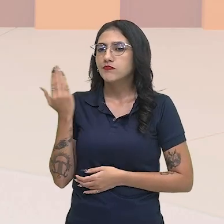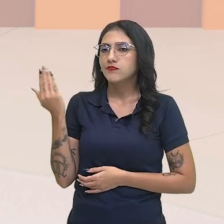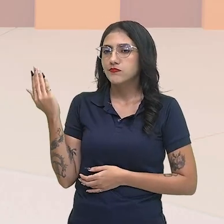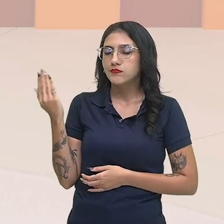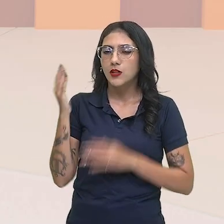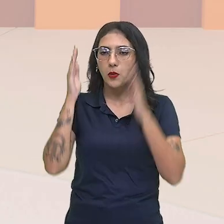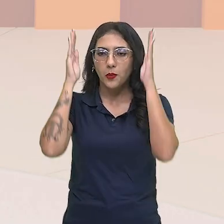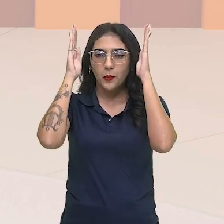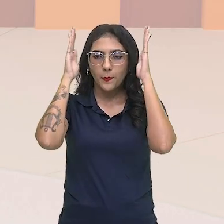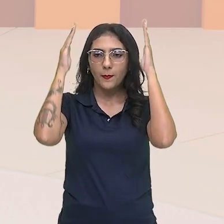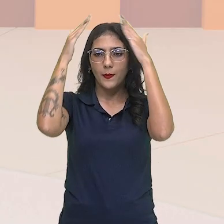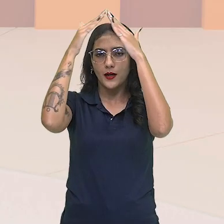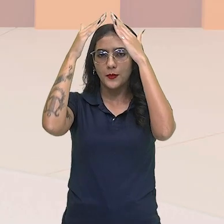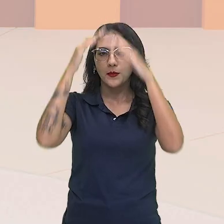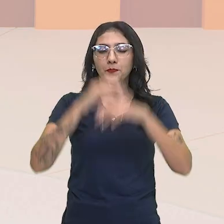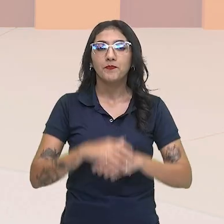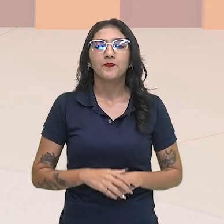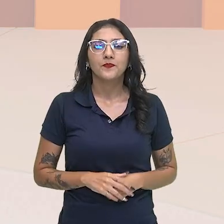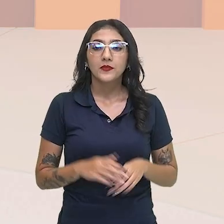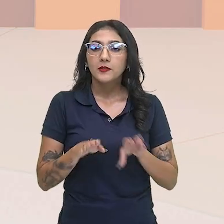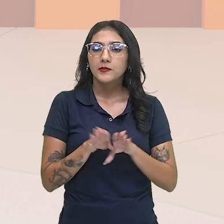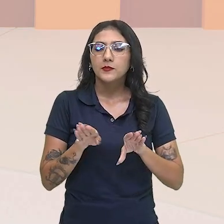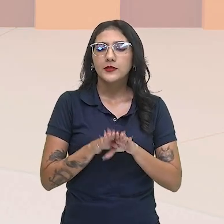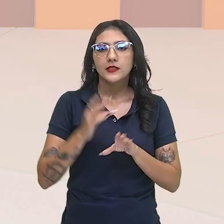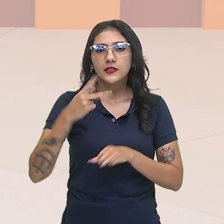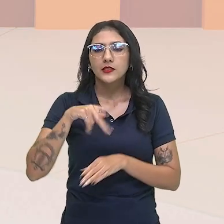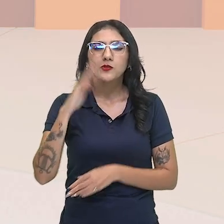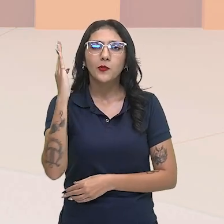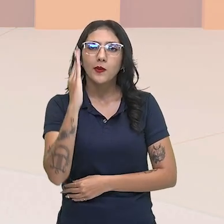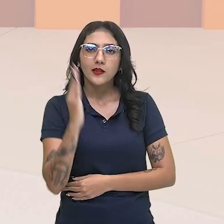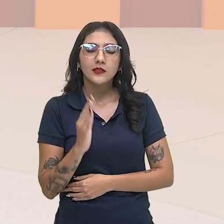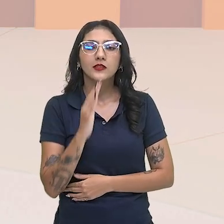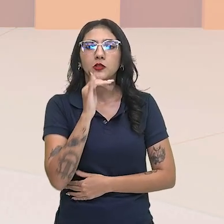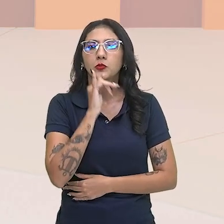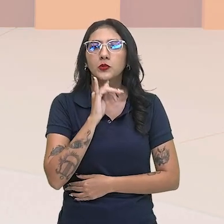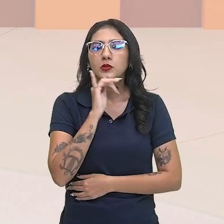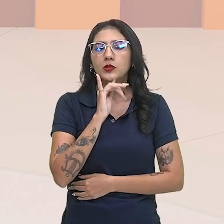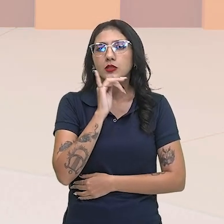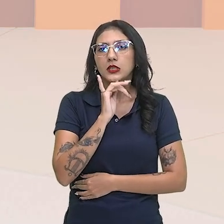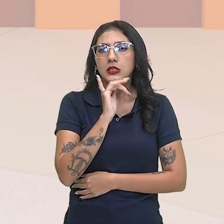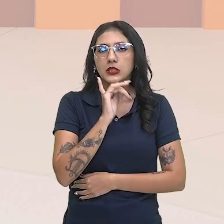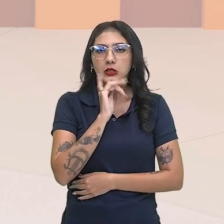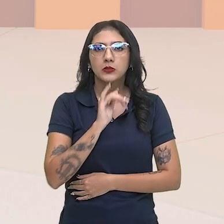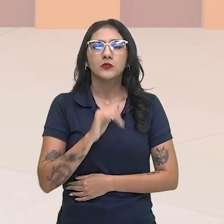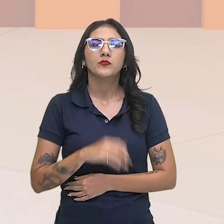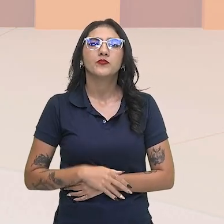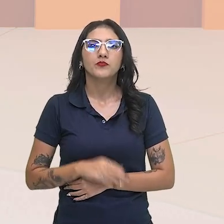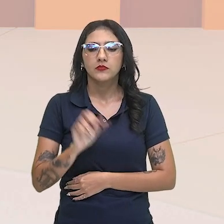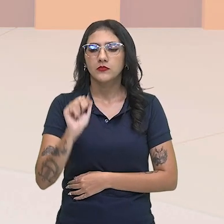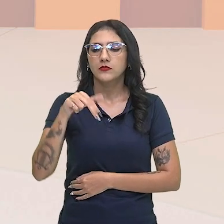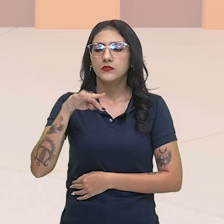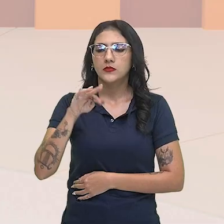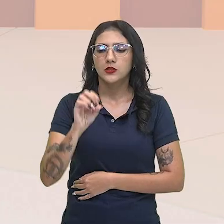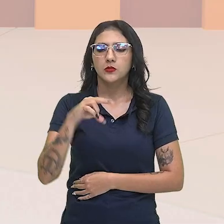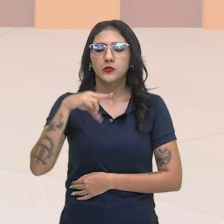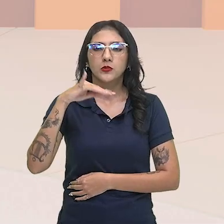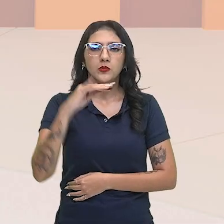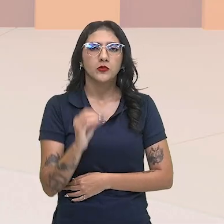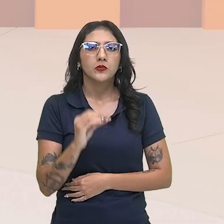mas nós temos também aqui no Brasil, exemplo, por exemplo, do Antônio Conselheiro, né, que era um líder